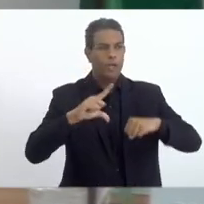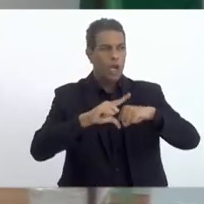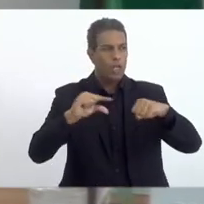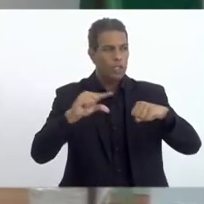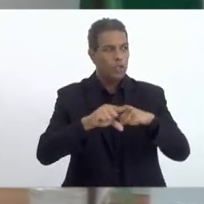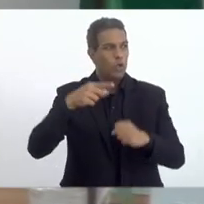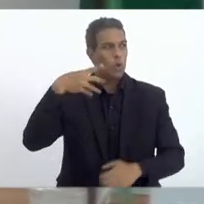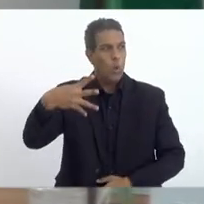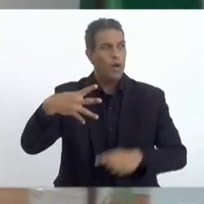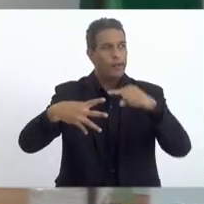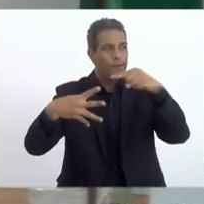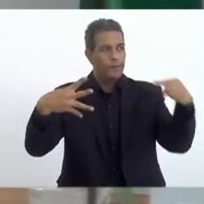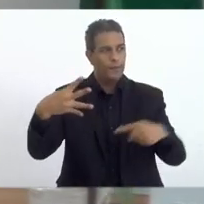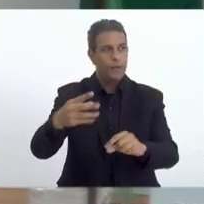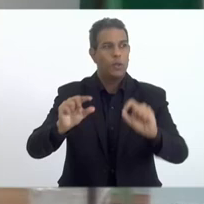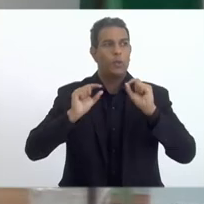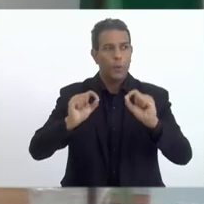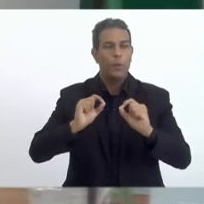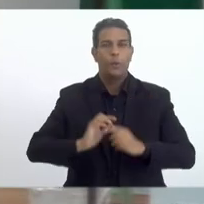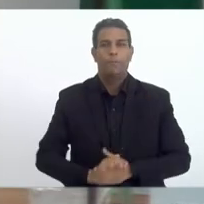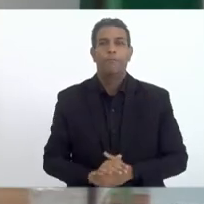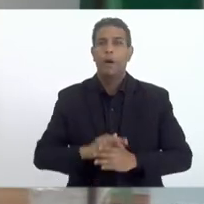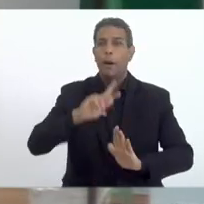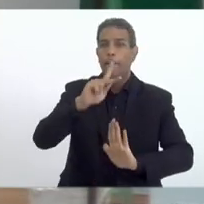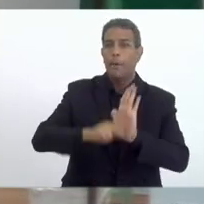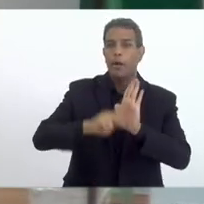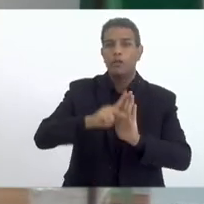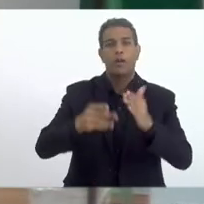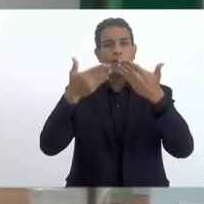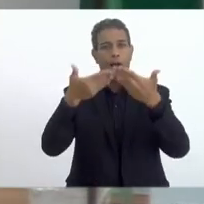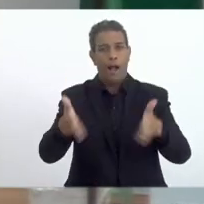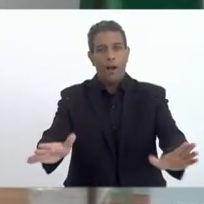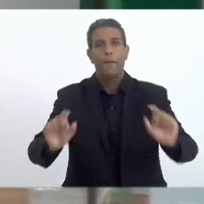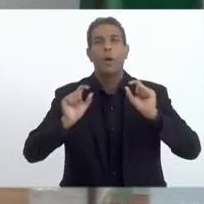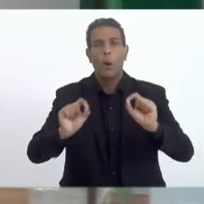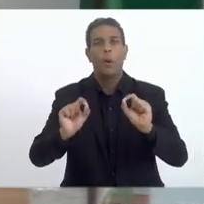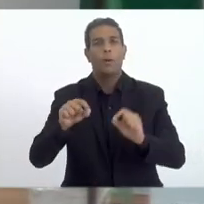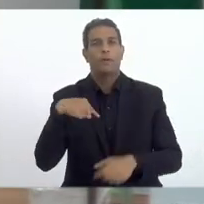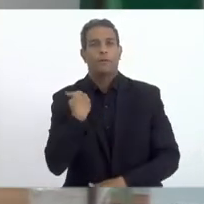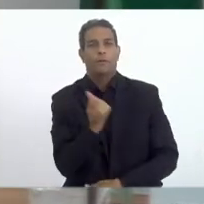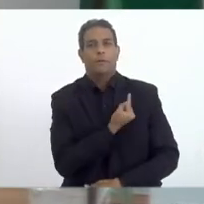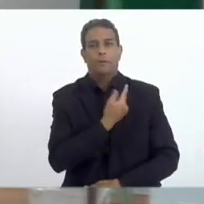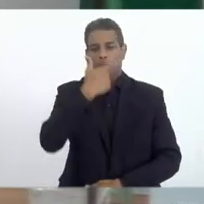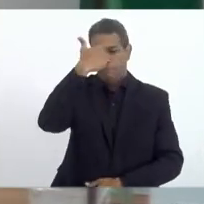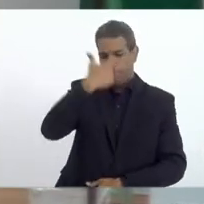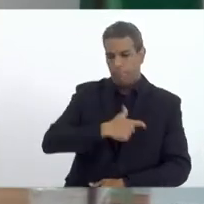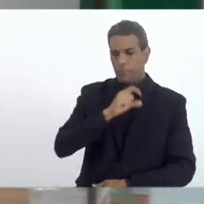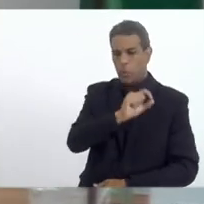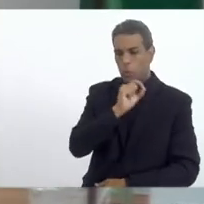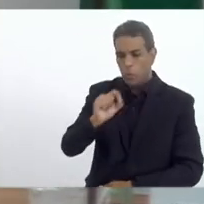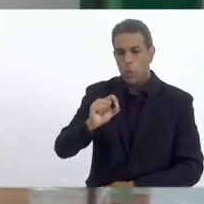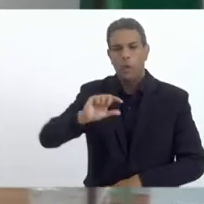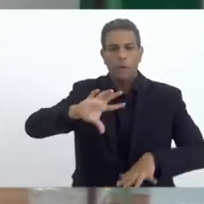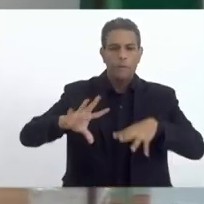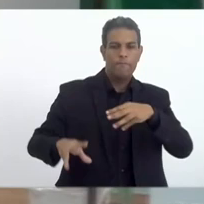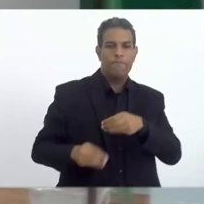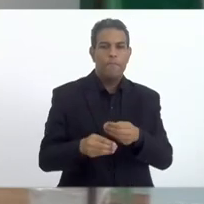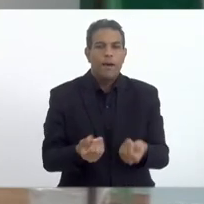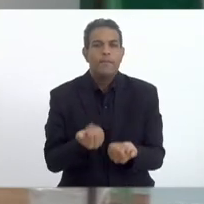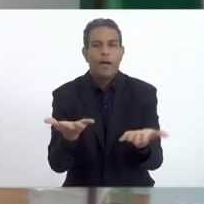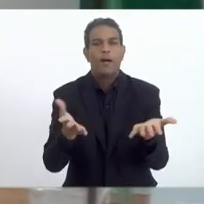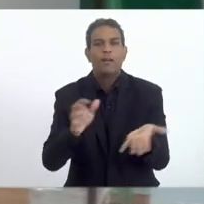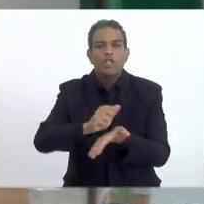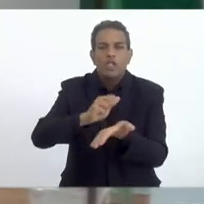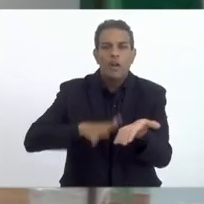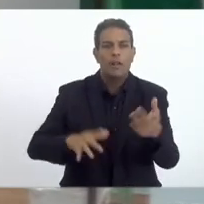parágrafo 4º, artigo 1º, o projeto abre dizendo que as carreiras instituídas por esta lei desempenham